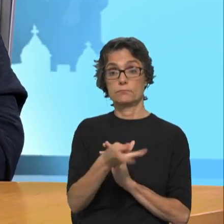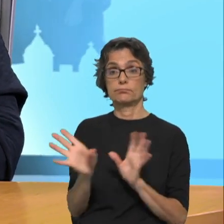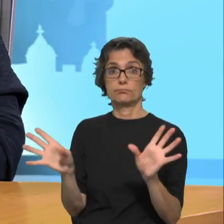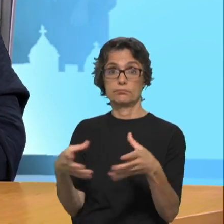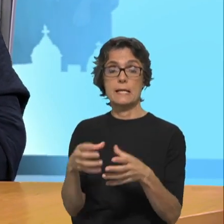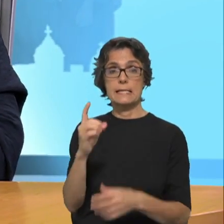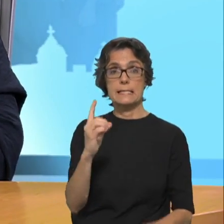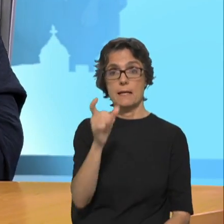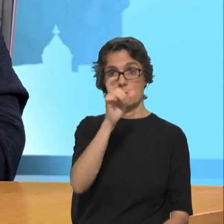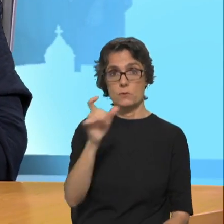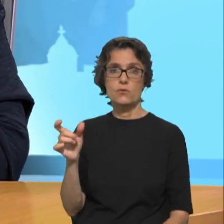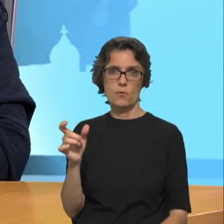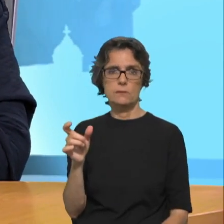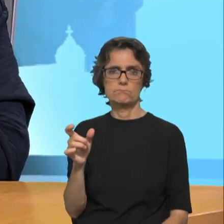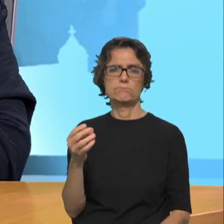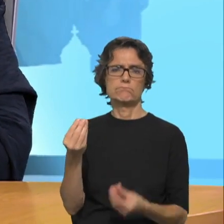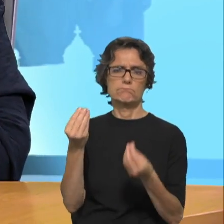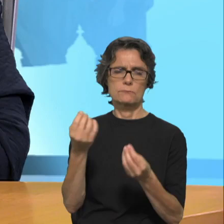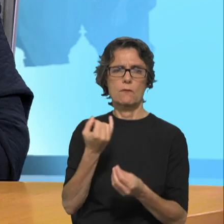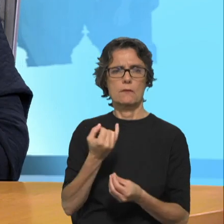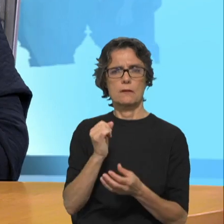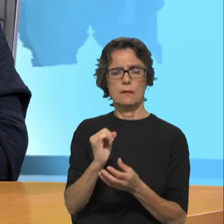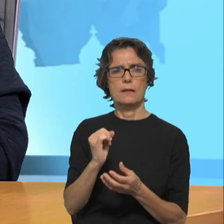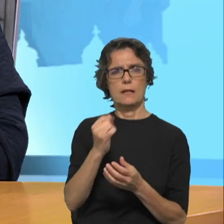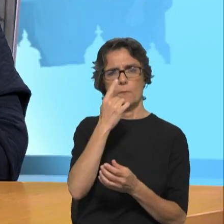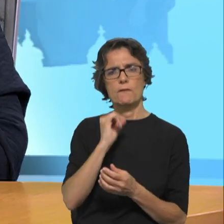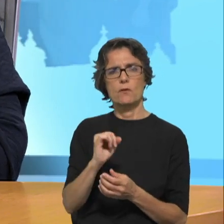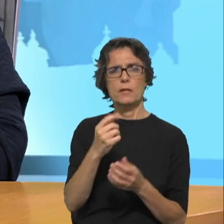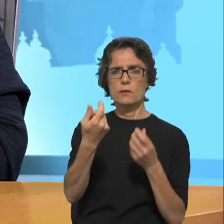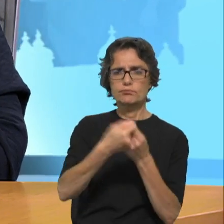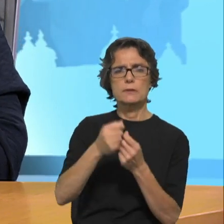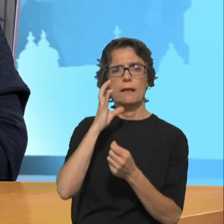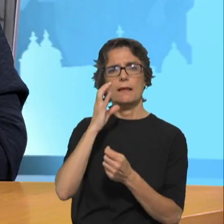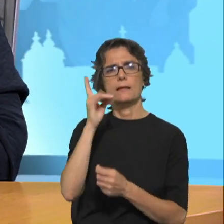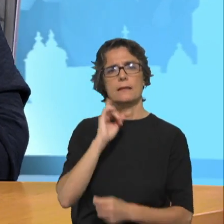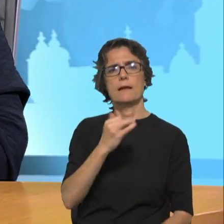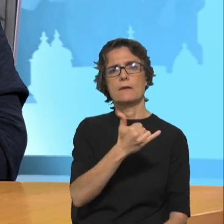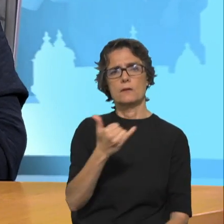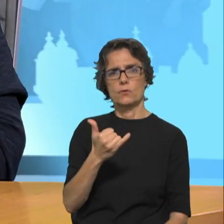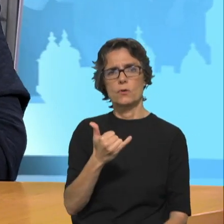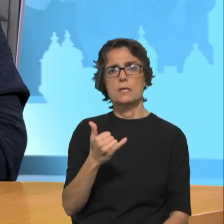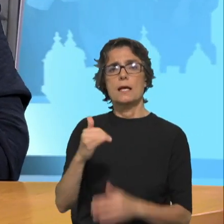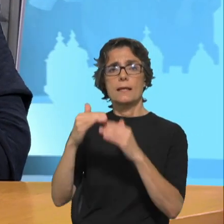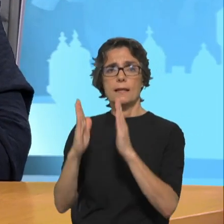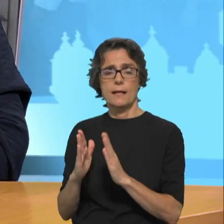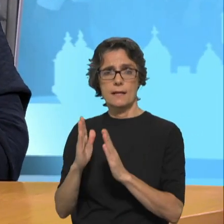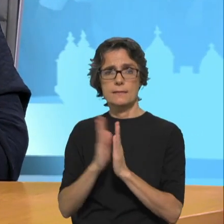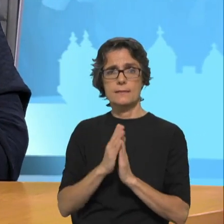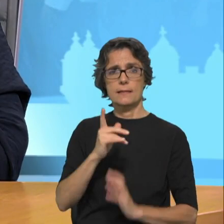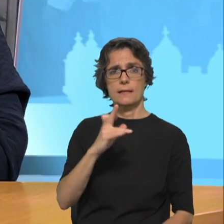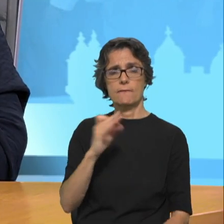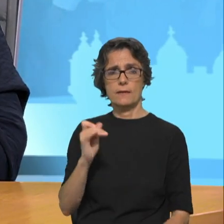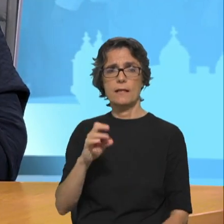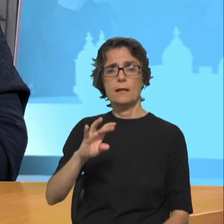infinitamente agradecidas e que alinham connosco para esta tarde do dia 22. Que vai acontecer na Casa de Santa Rafaela, em Palmela. Sim, Casa de